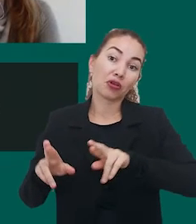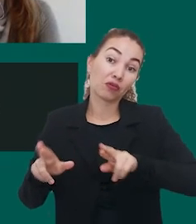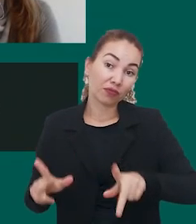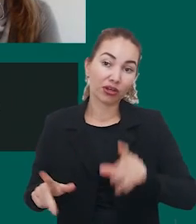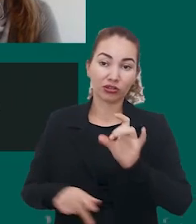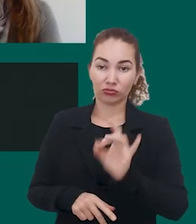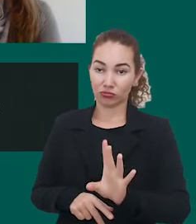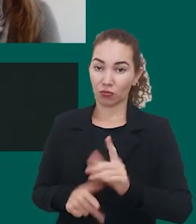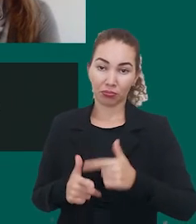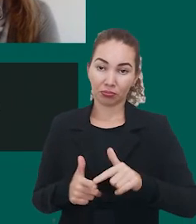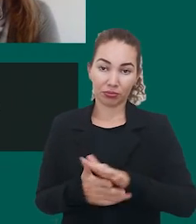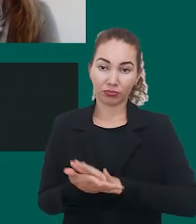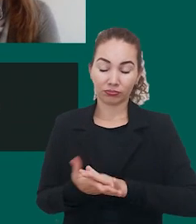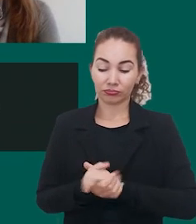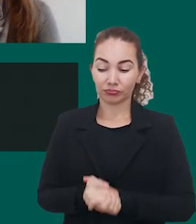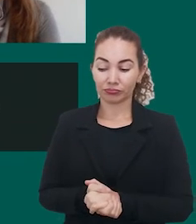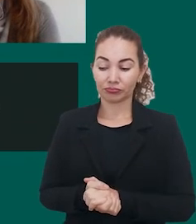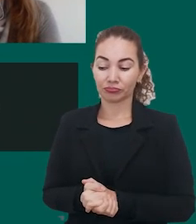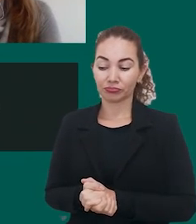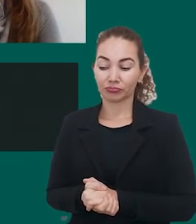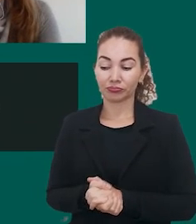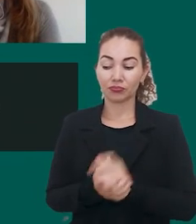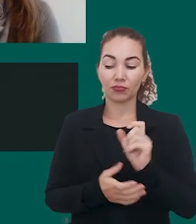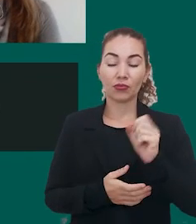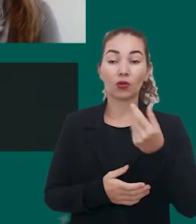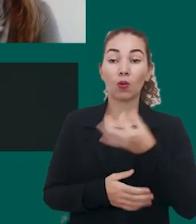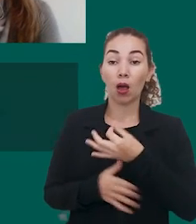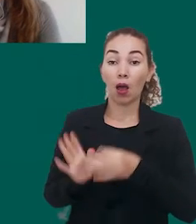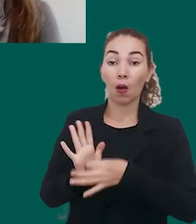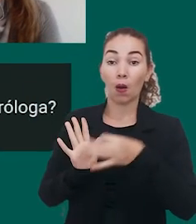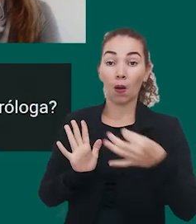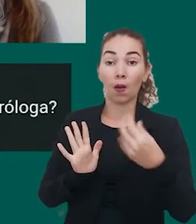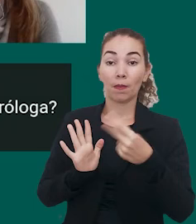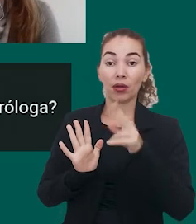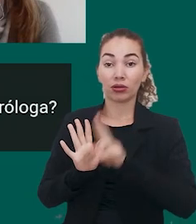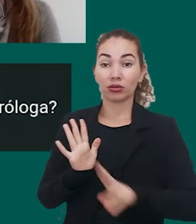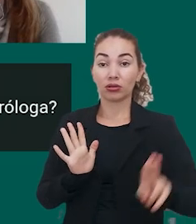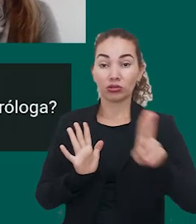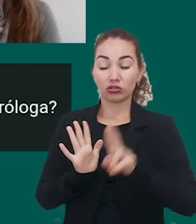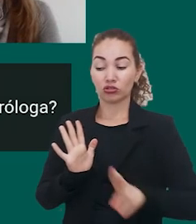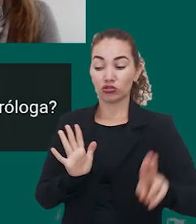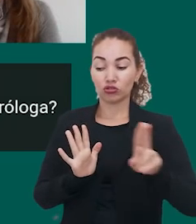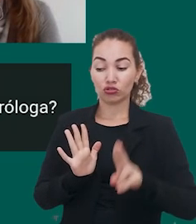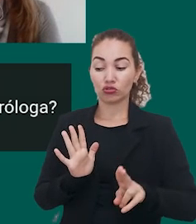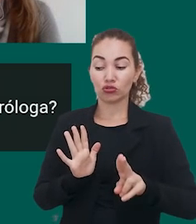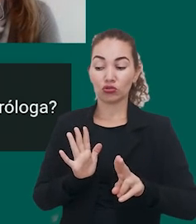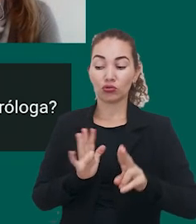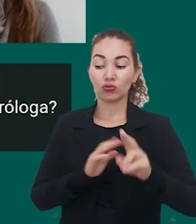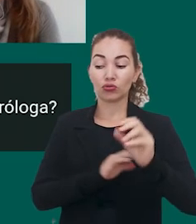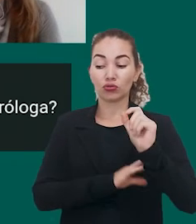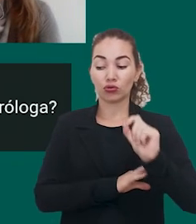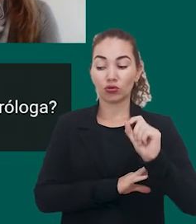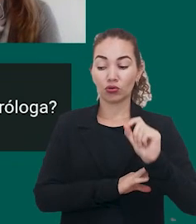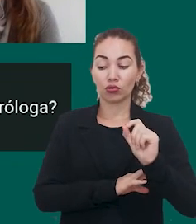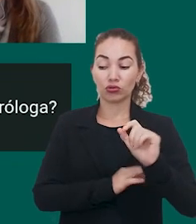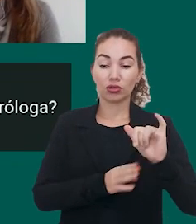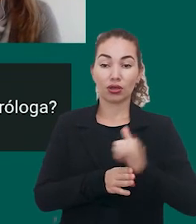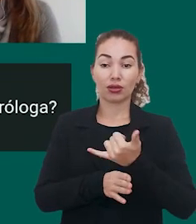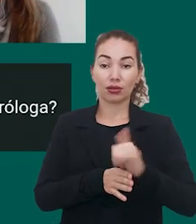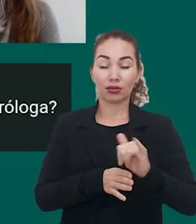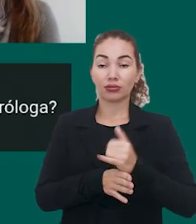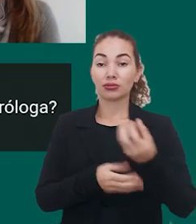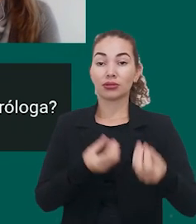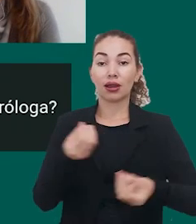nenhum. Rigoto Carol, qual a sua opinião sobre utilizar a tríplice viral MMR como estratégia de imunidade